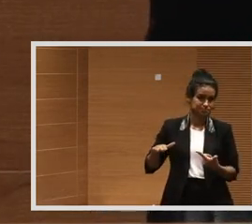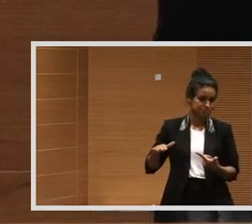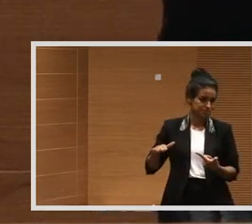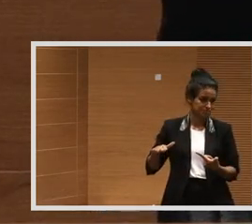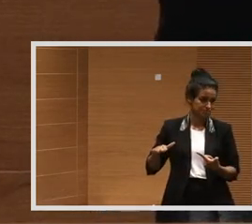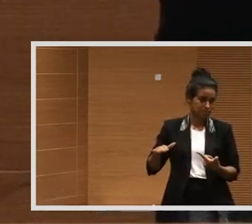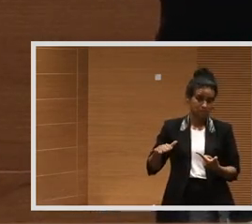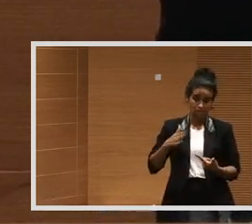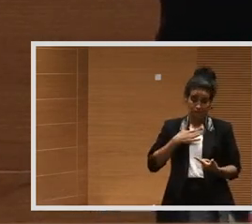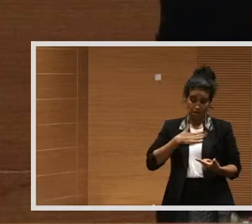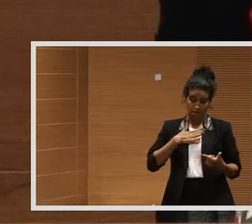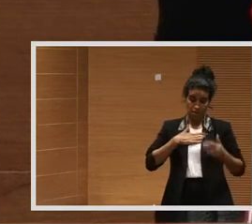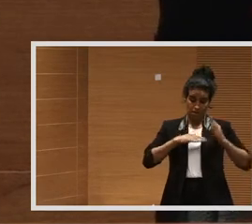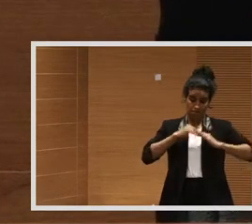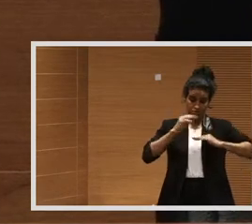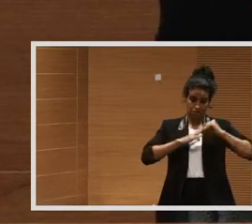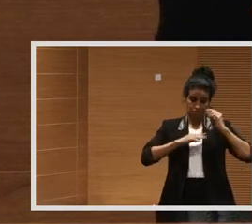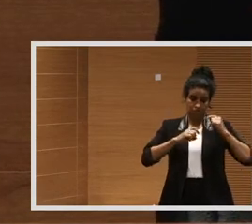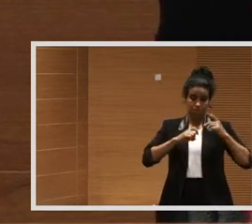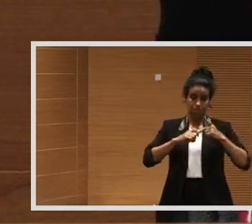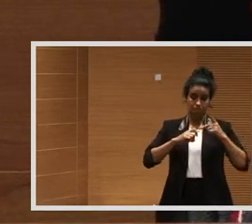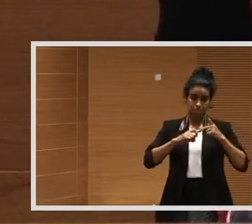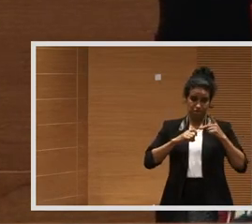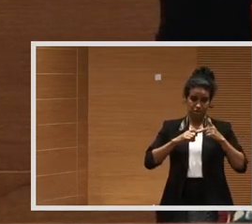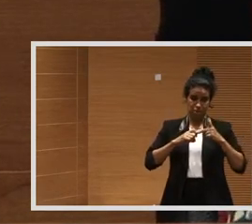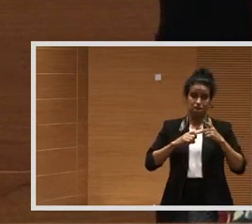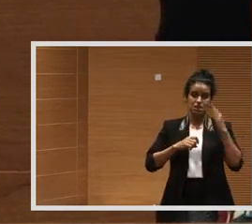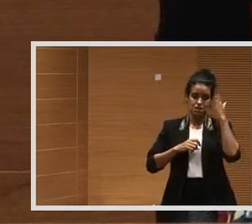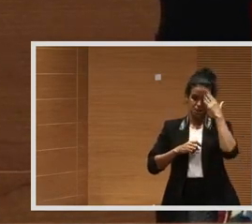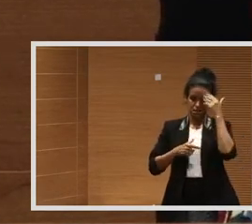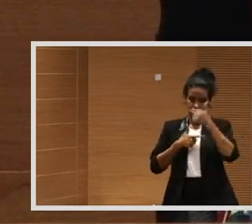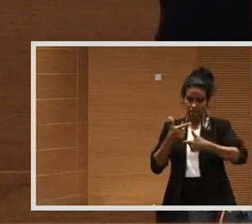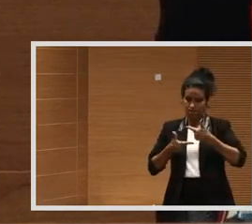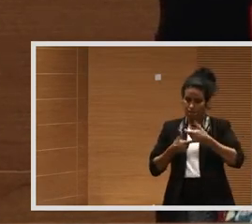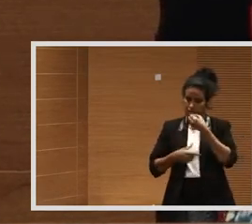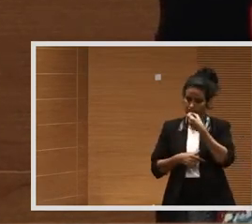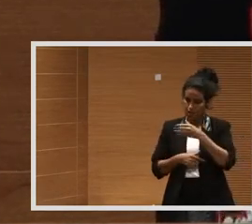eu, como pediatra, sei trabalhar muito bem com criança com enurese. Tá?